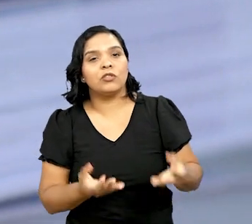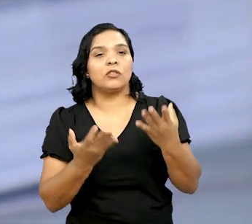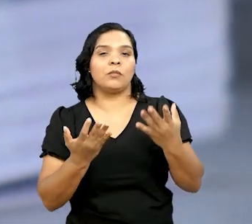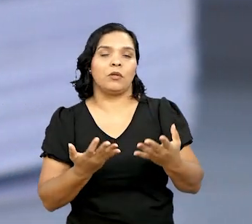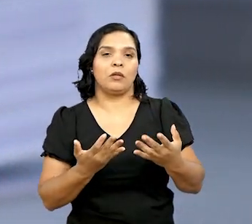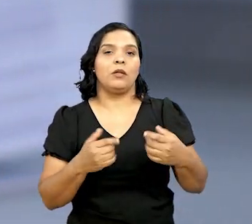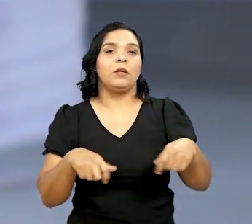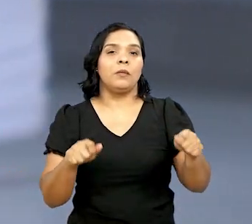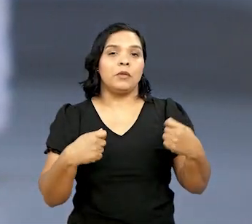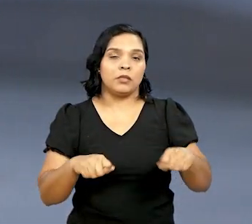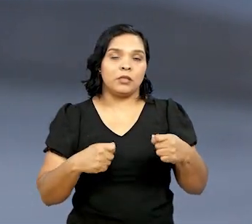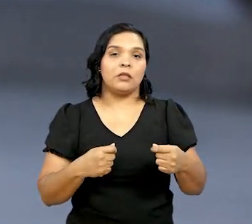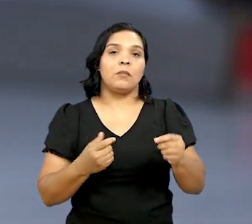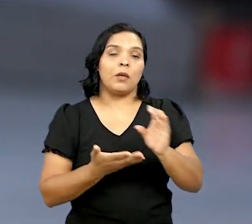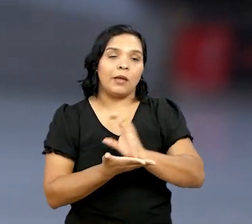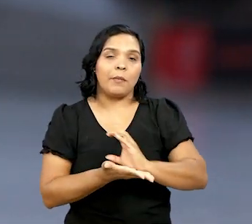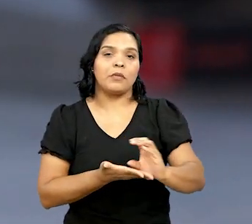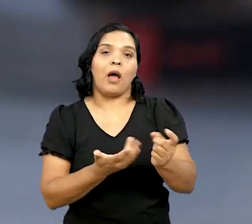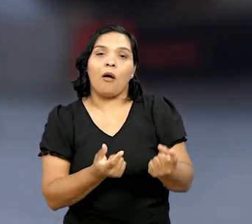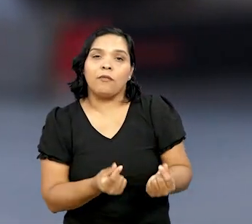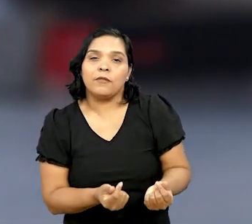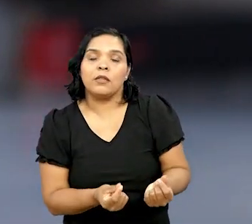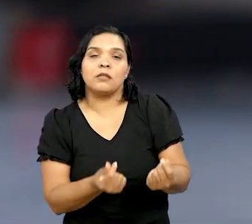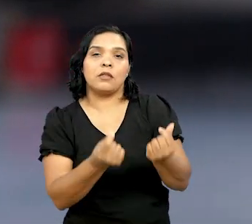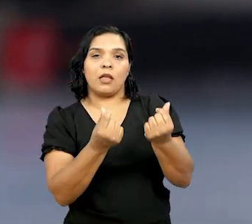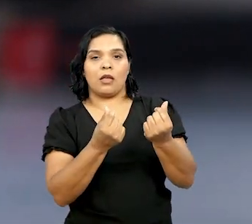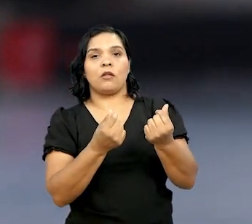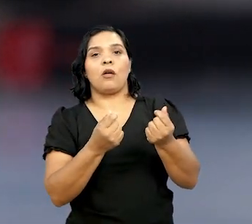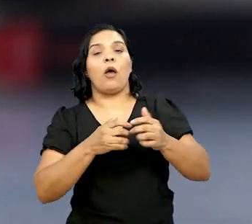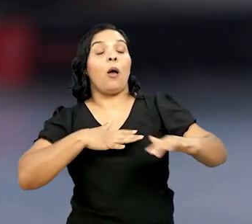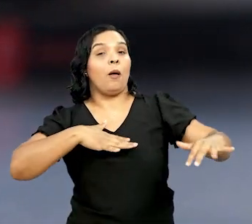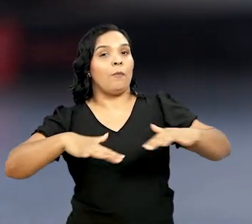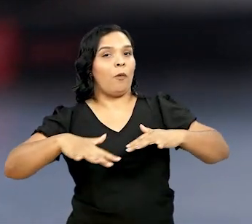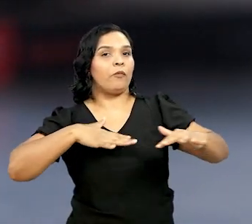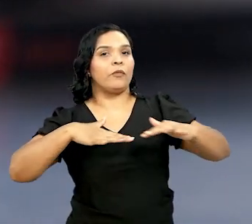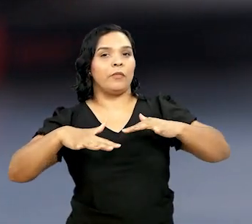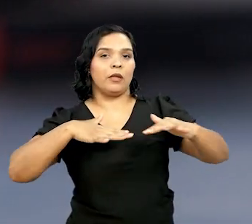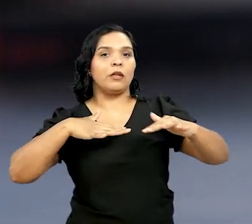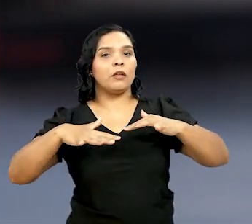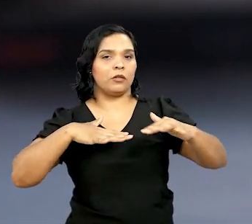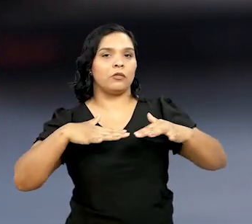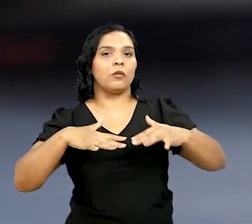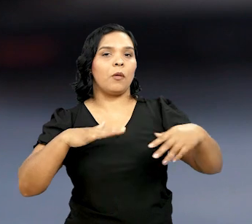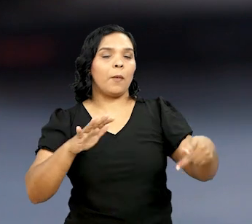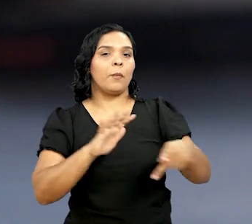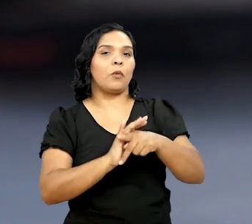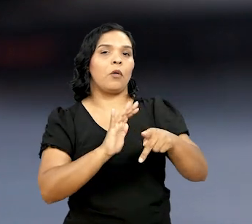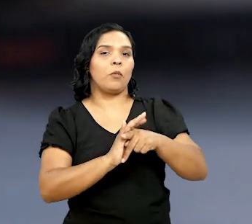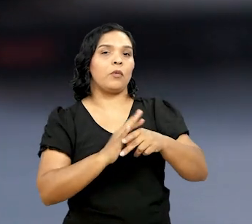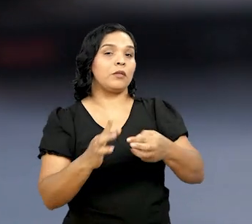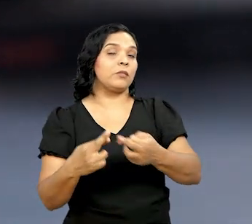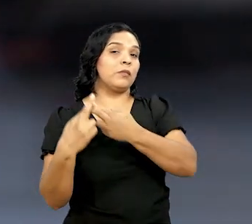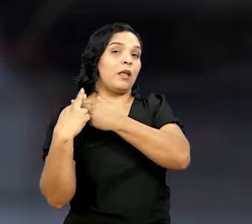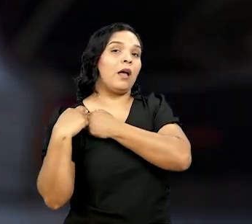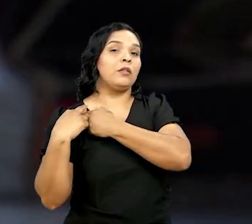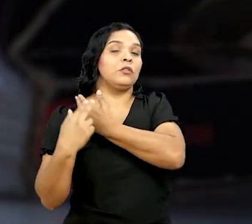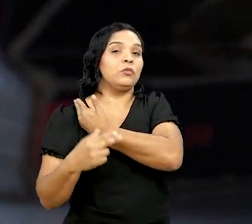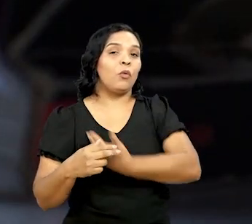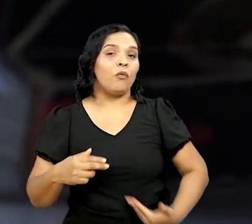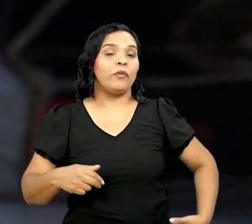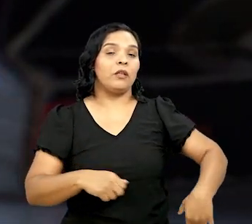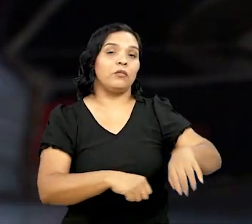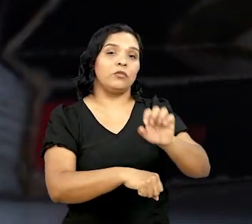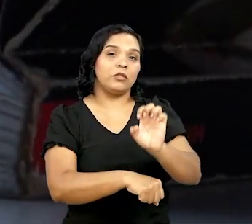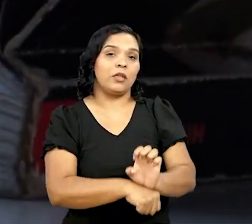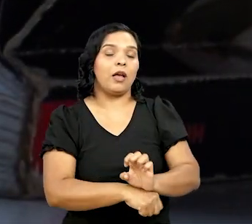de estímulos, né? Precisa de capital financeiro, de movimento, né, por parte do governo do estado